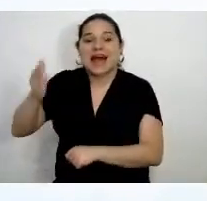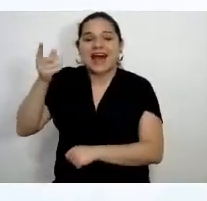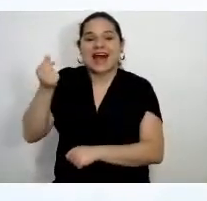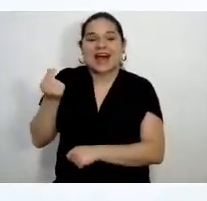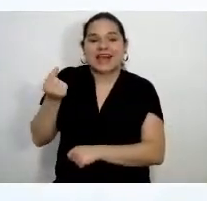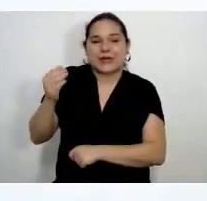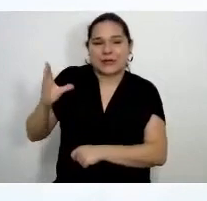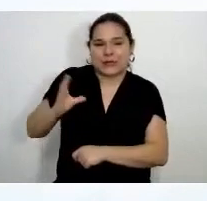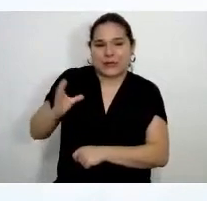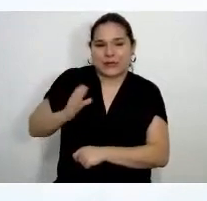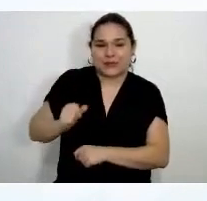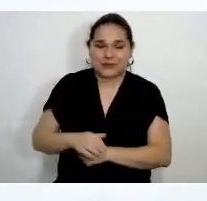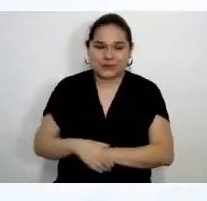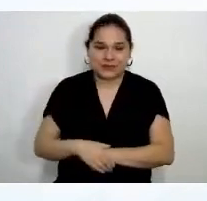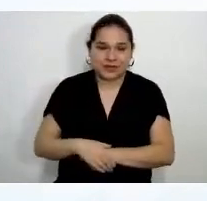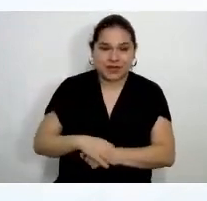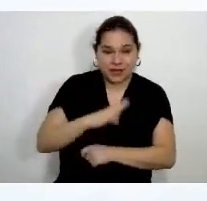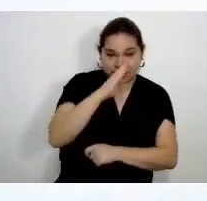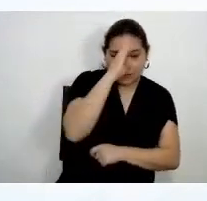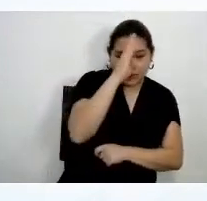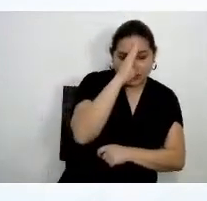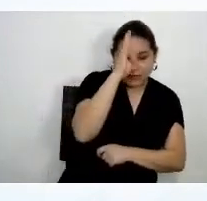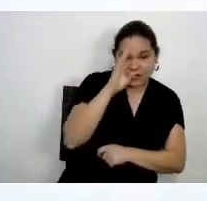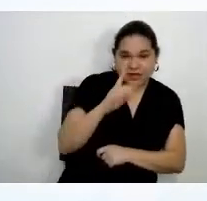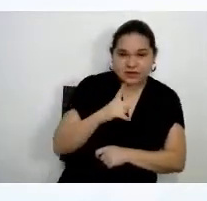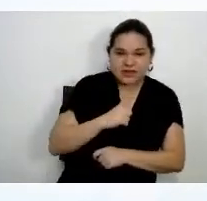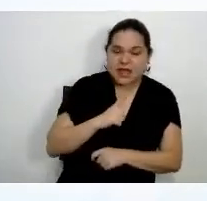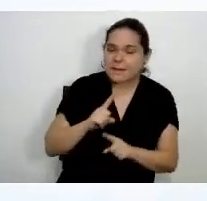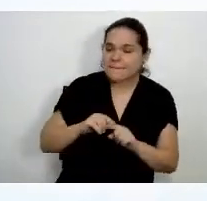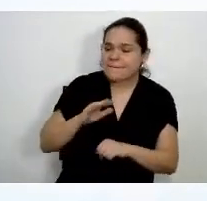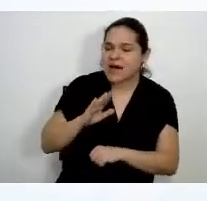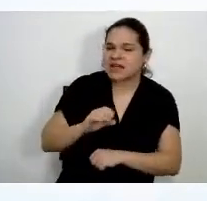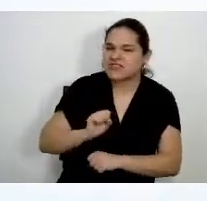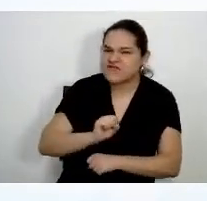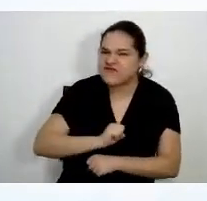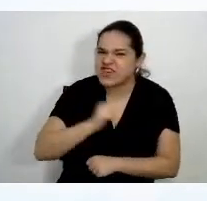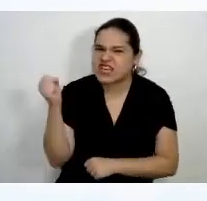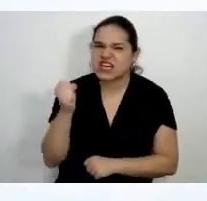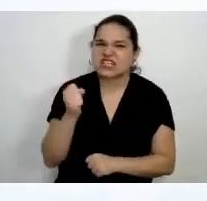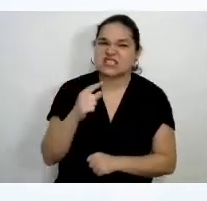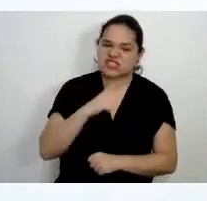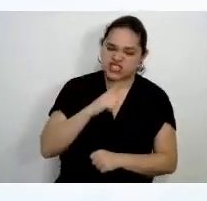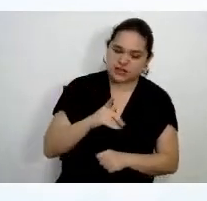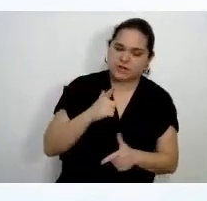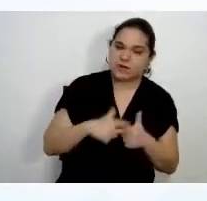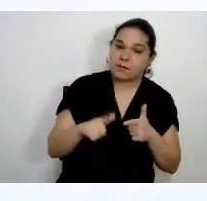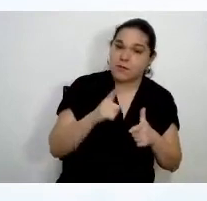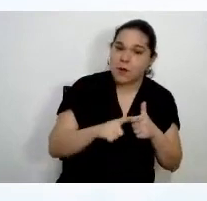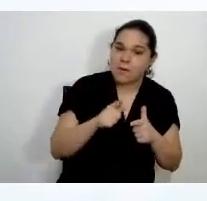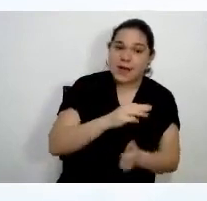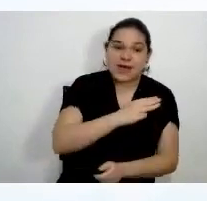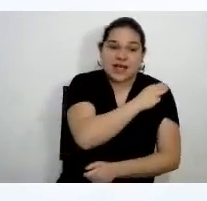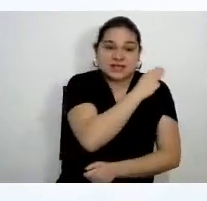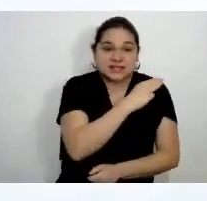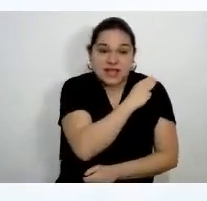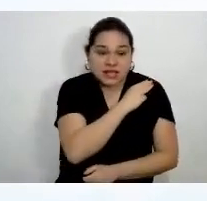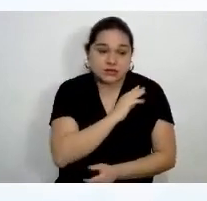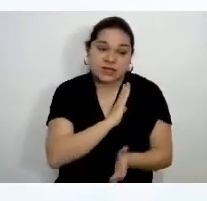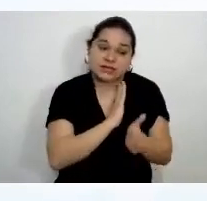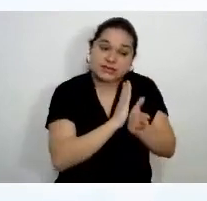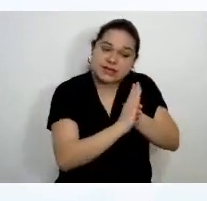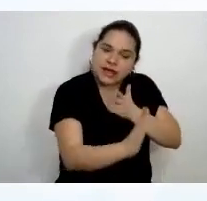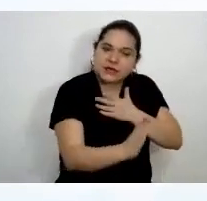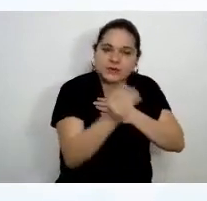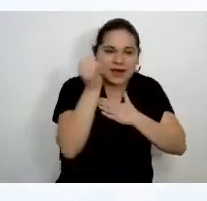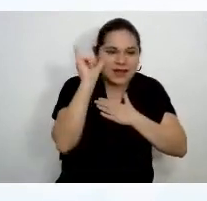não, o Bolsonaro ele tem um jeitão mais vingativo, ele teve problema no próprio exército, né? Ele teve que sair para não ser preso, ele teve que